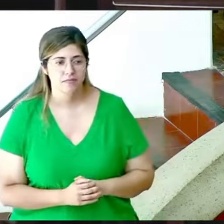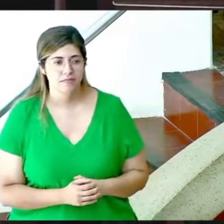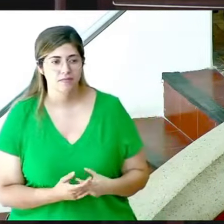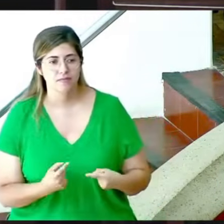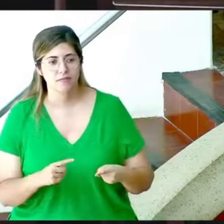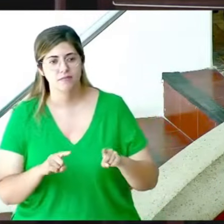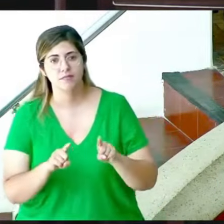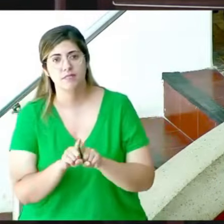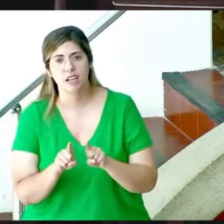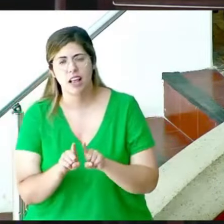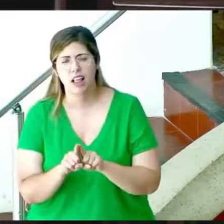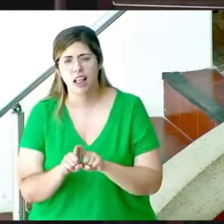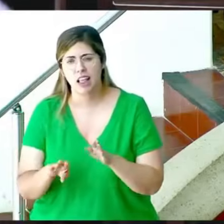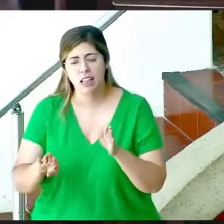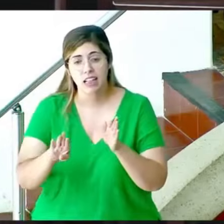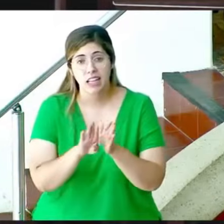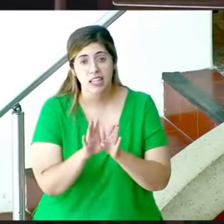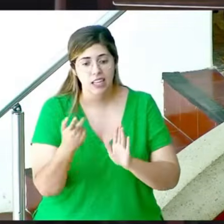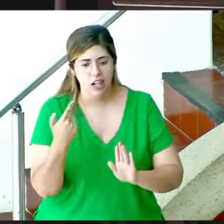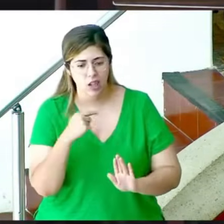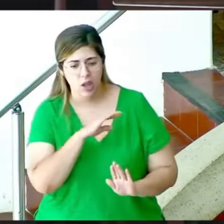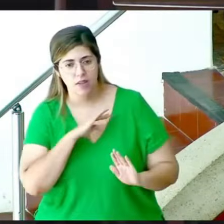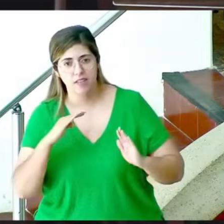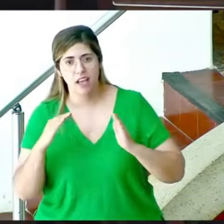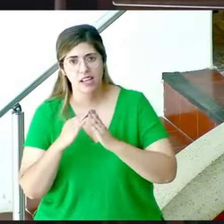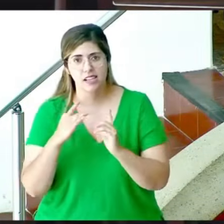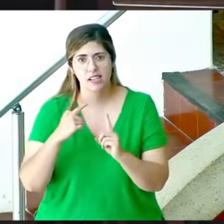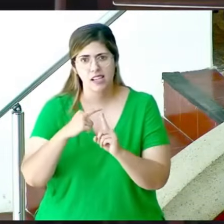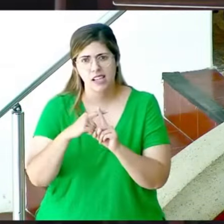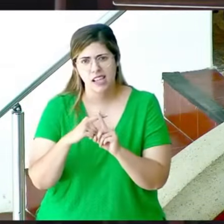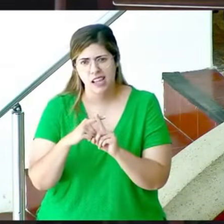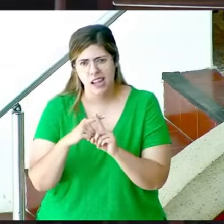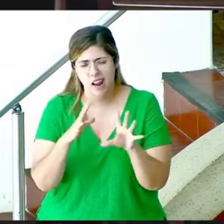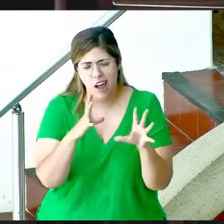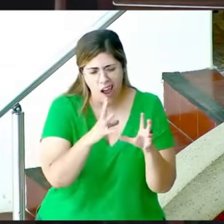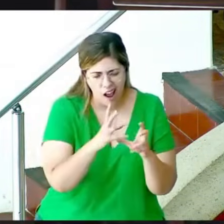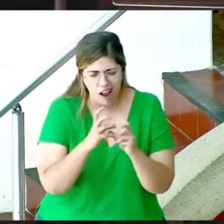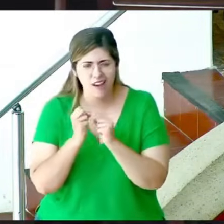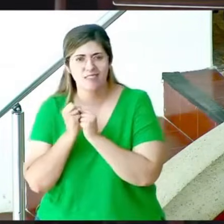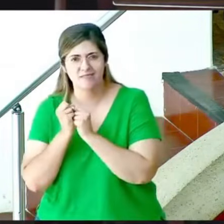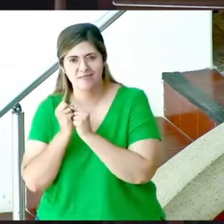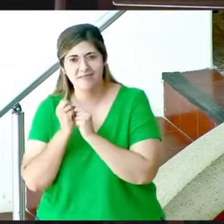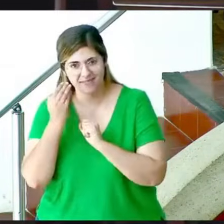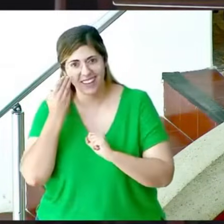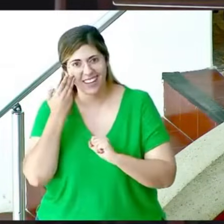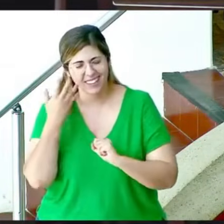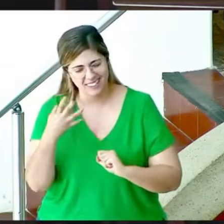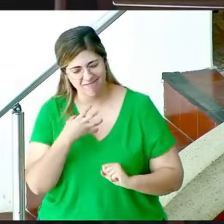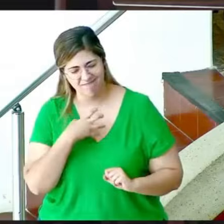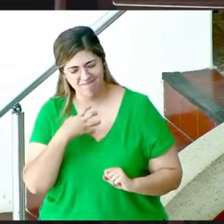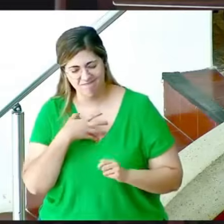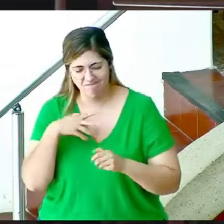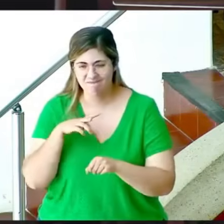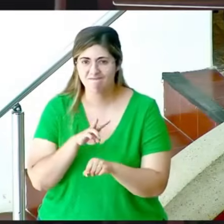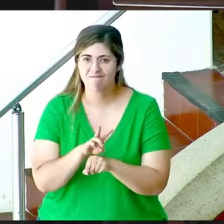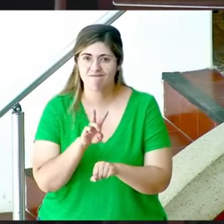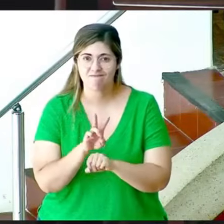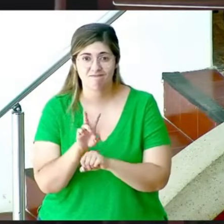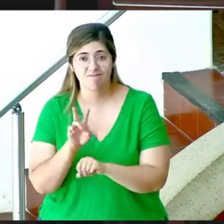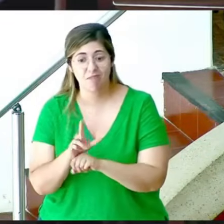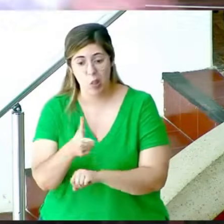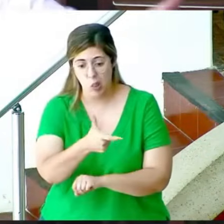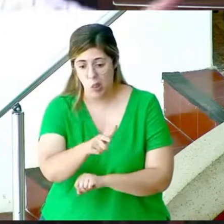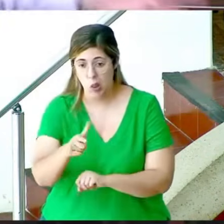Então, onde é que nós podemos chegar como igreja que abraça, que recebe, que cuida? Onde nós podemos chegar? Irmãos, onde nós podemos chegar como congregações,